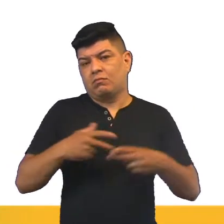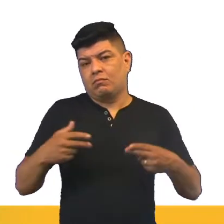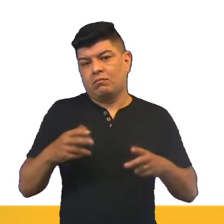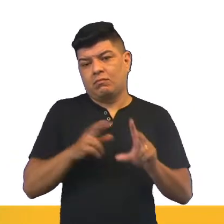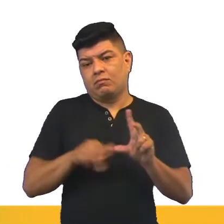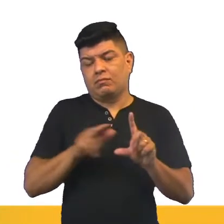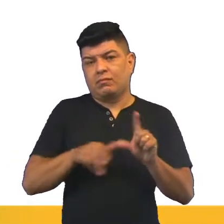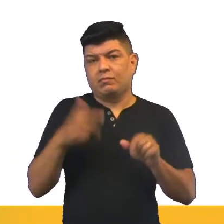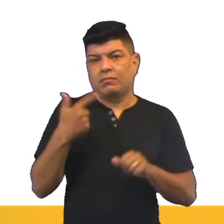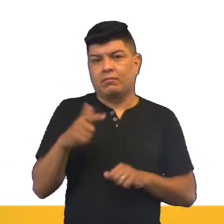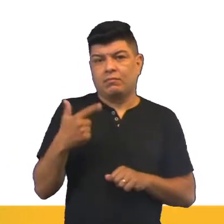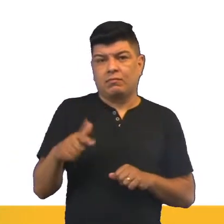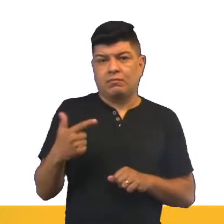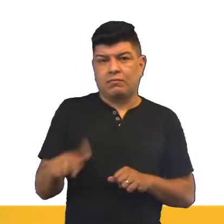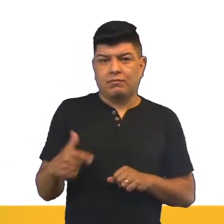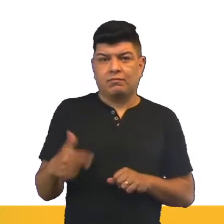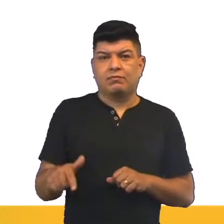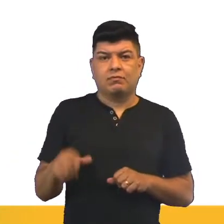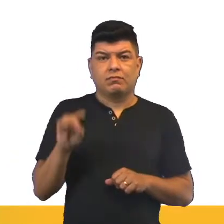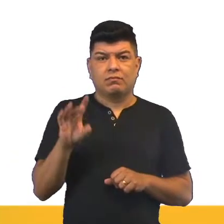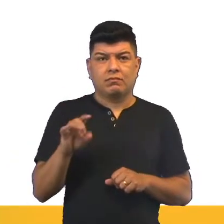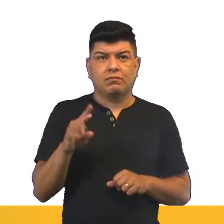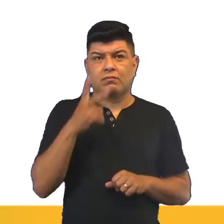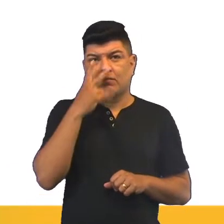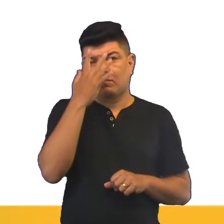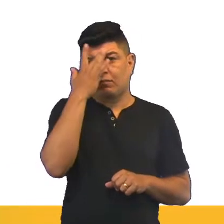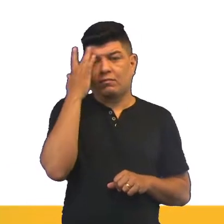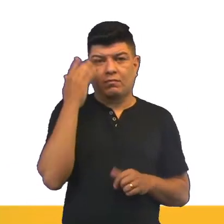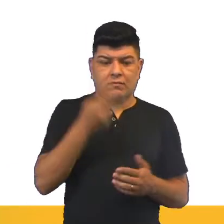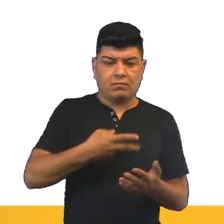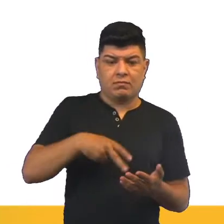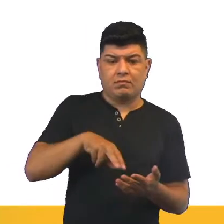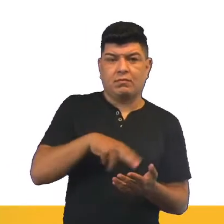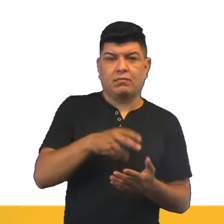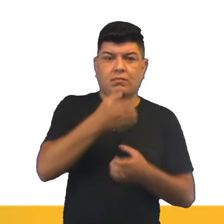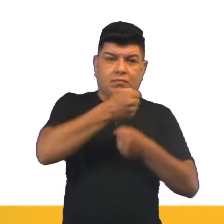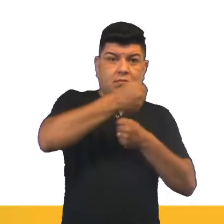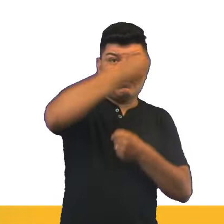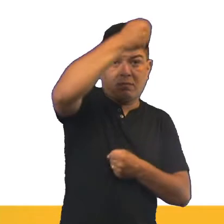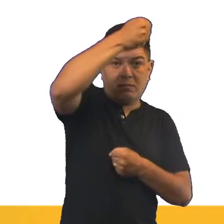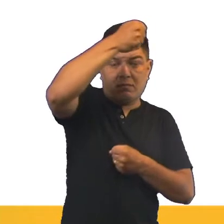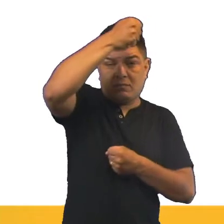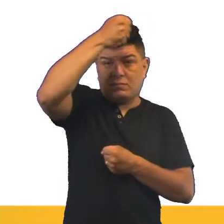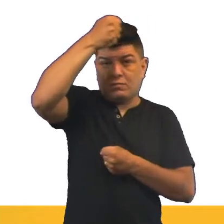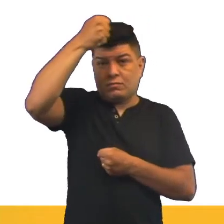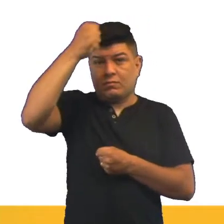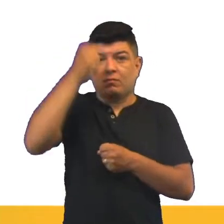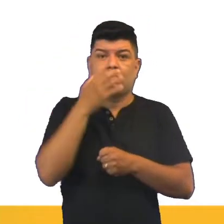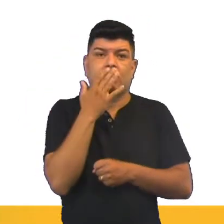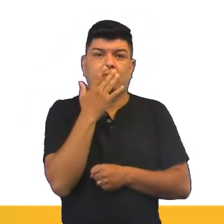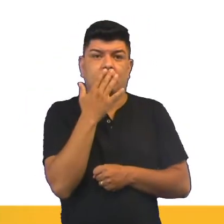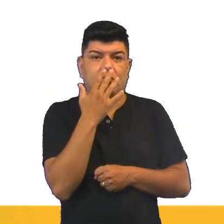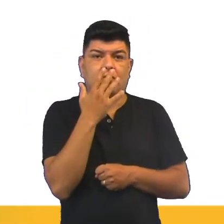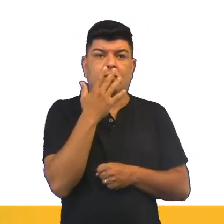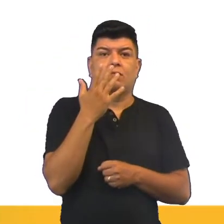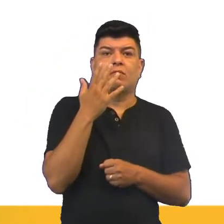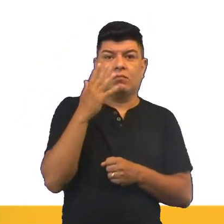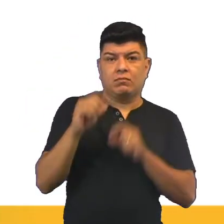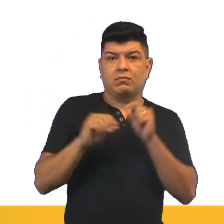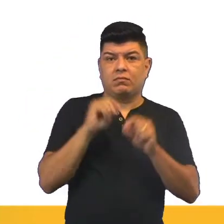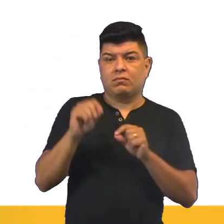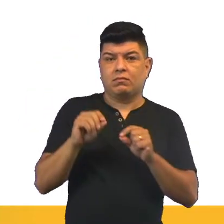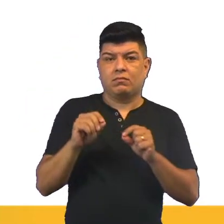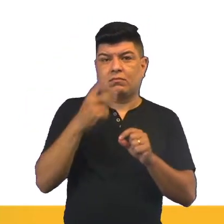si, mas instrumentos musicais, onde os dançarinos seguram pequenos guarda-chuvas coloridos como